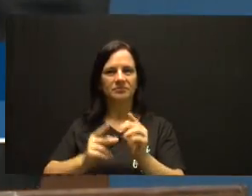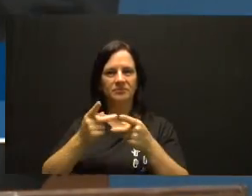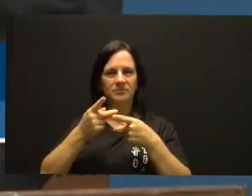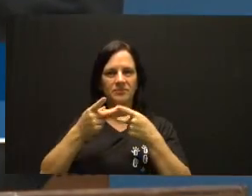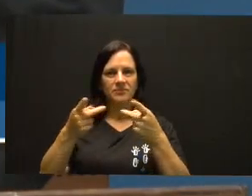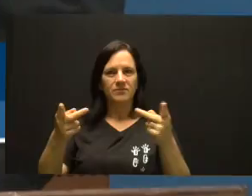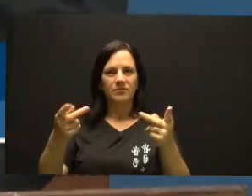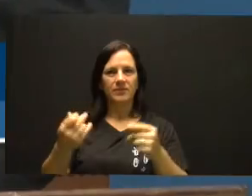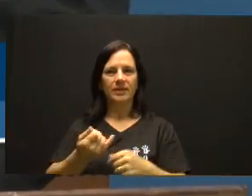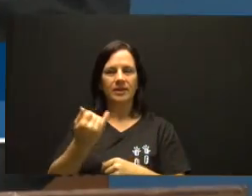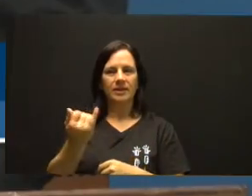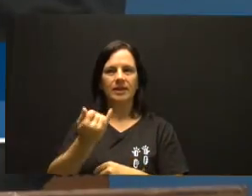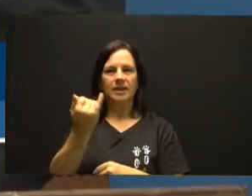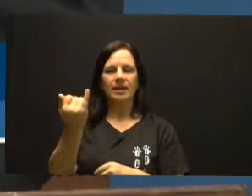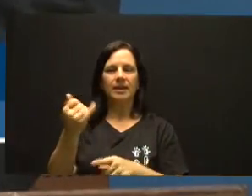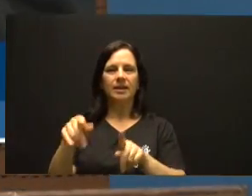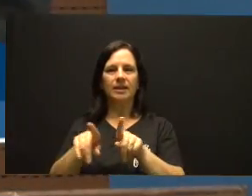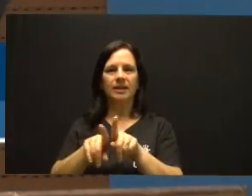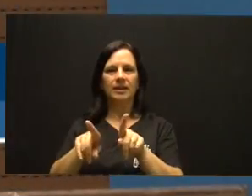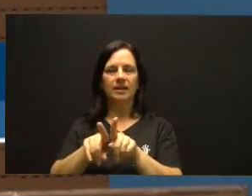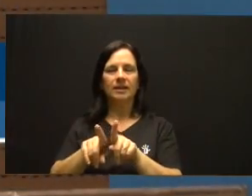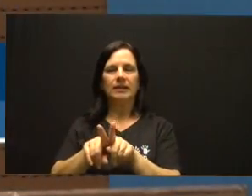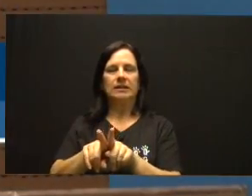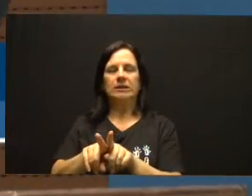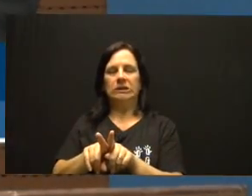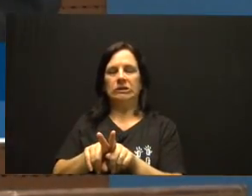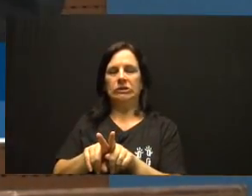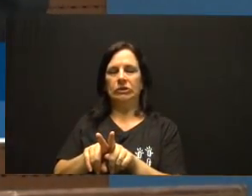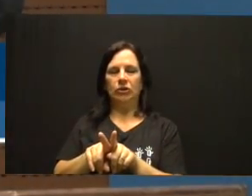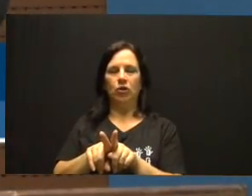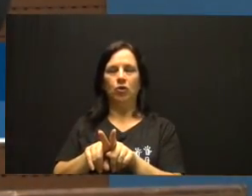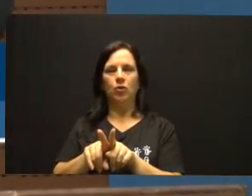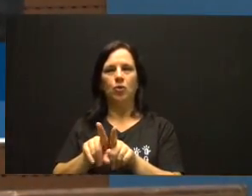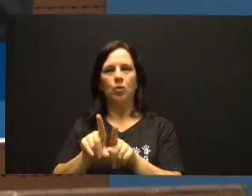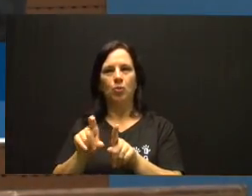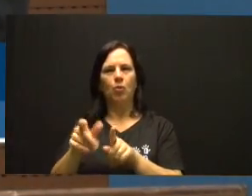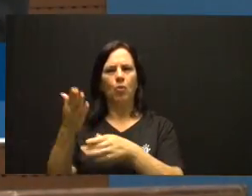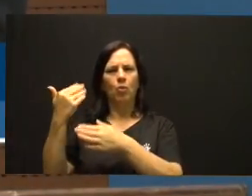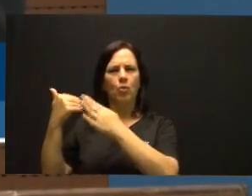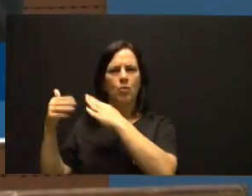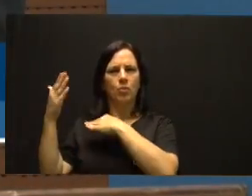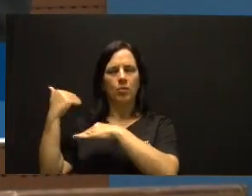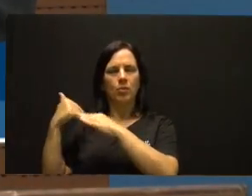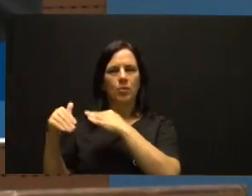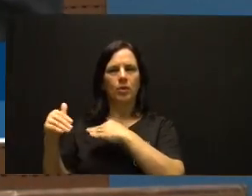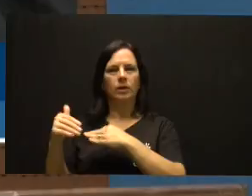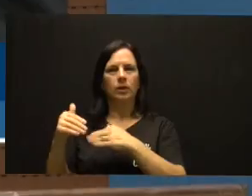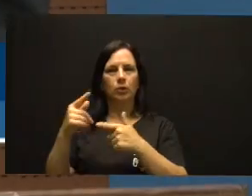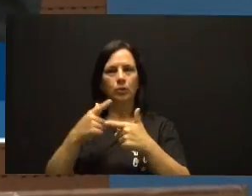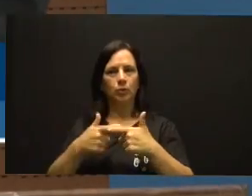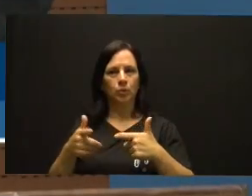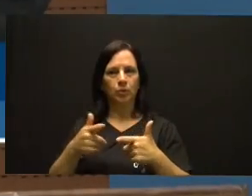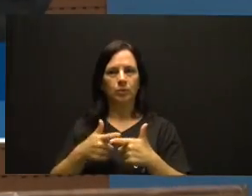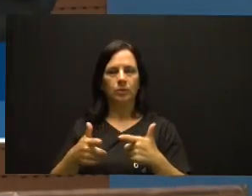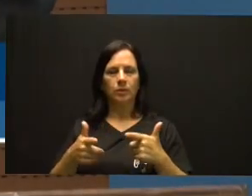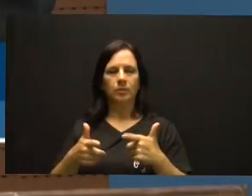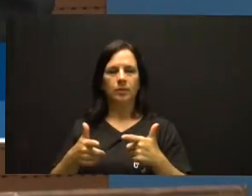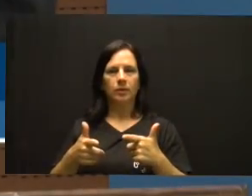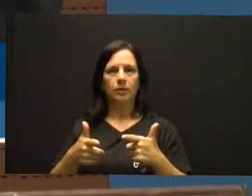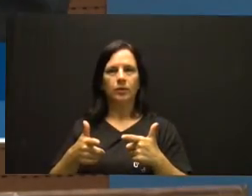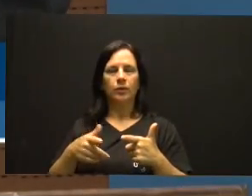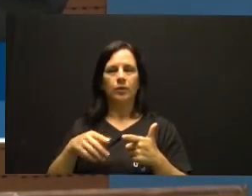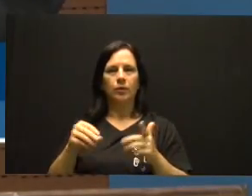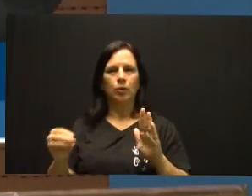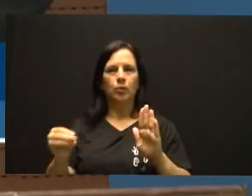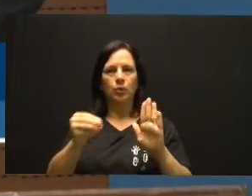da importância e também retroagir um pouco no tempo e falar dessa situação deste